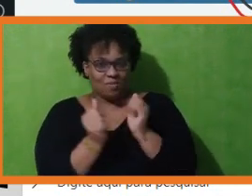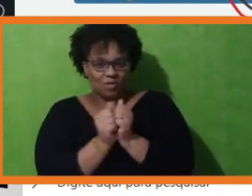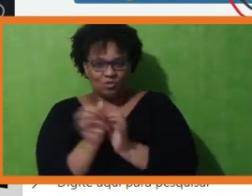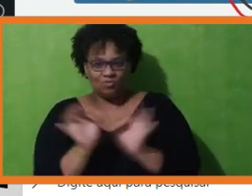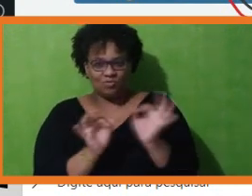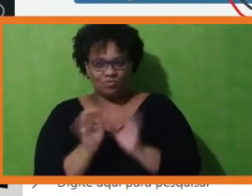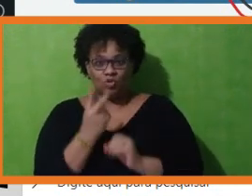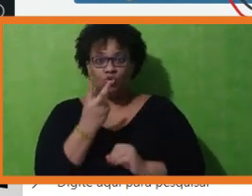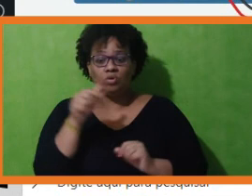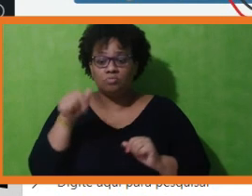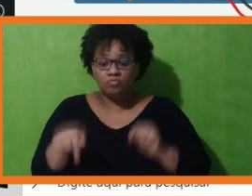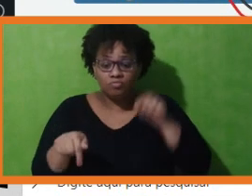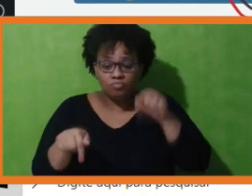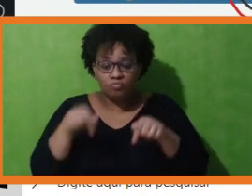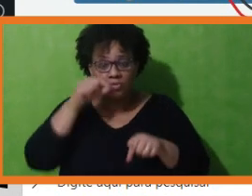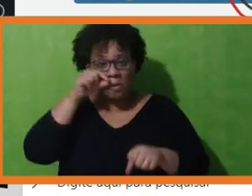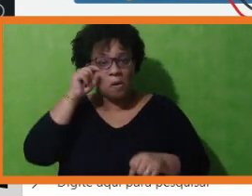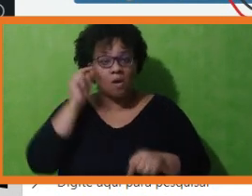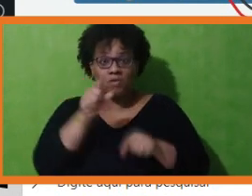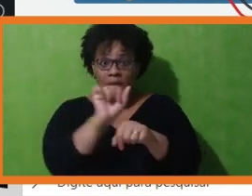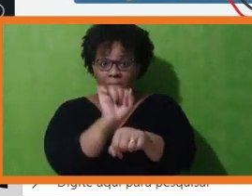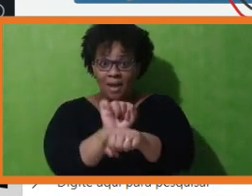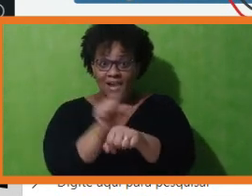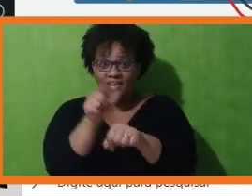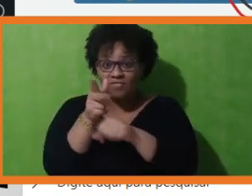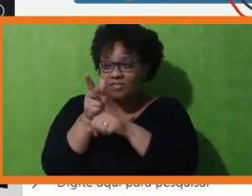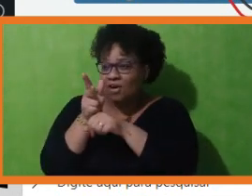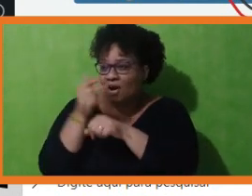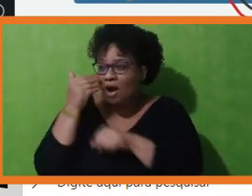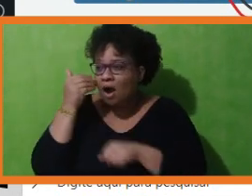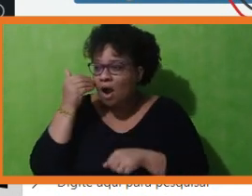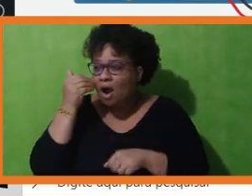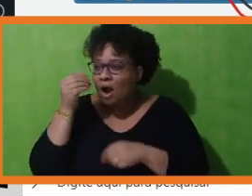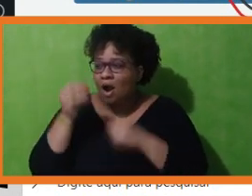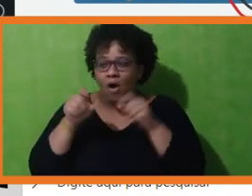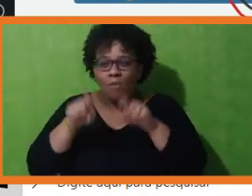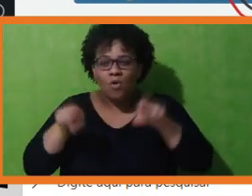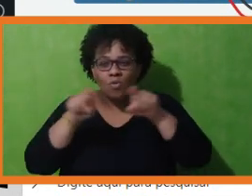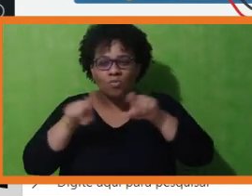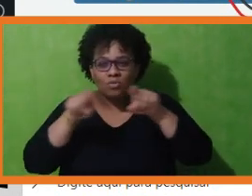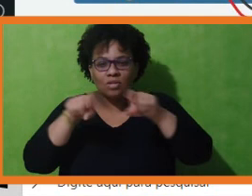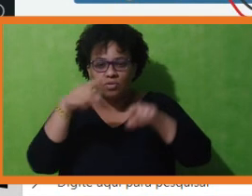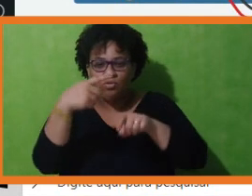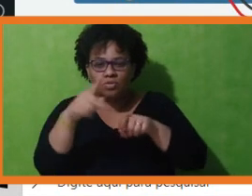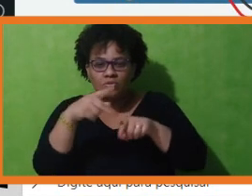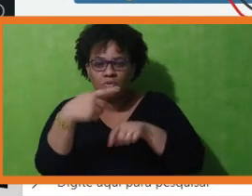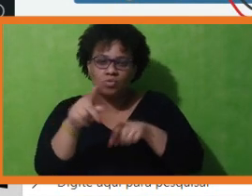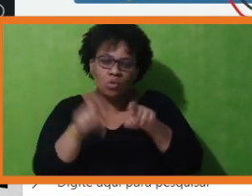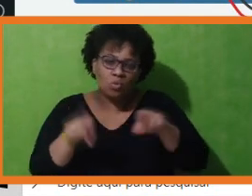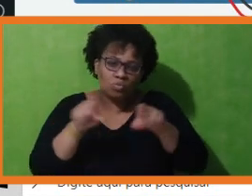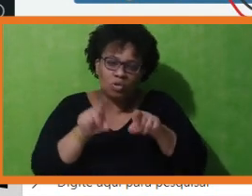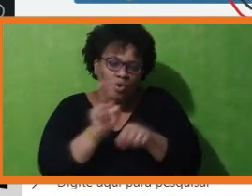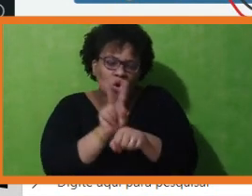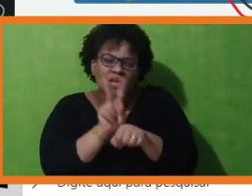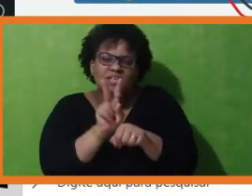gente vai fazer e programar junto. Temos aqui dois botões, um LED. Você já dá um pause nesse vídeo, já observa como está a tela do computador, já